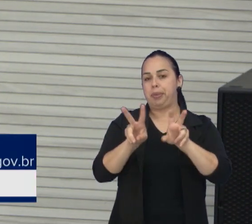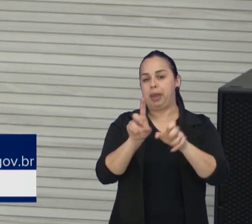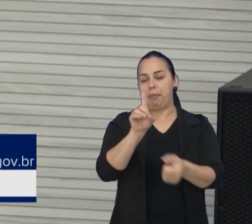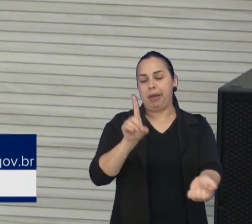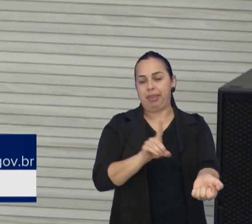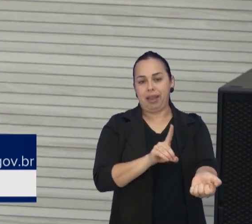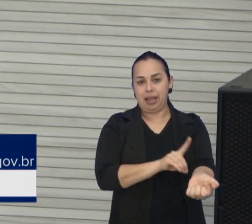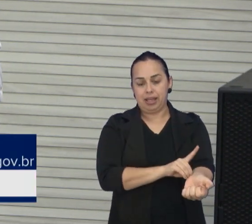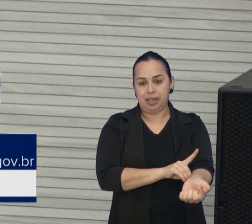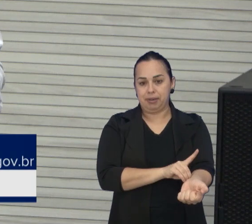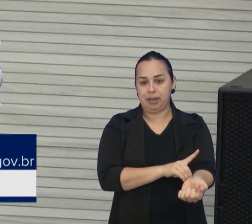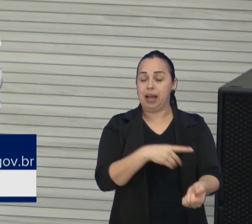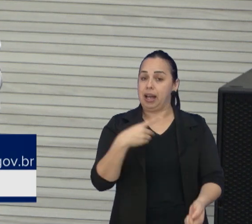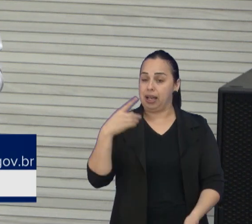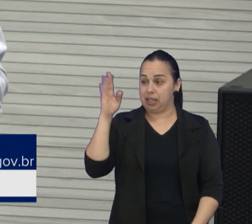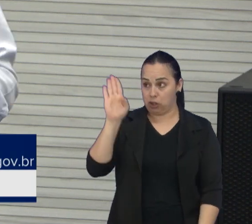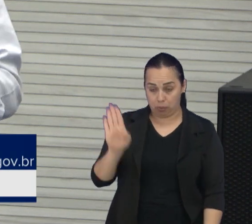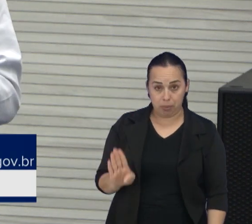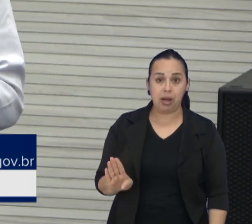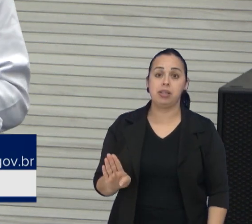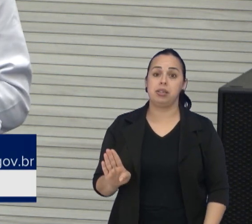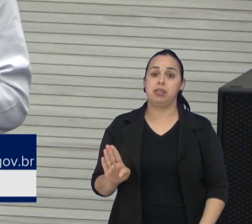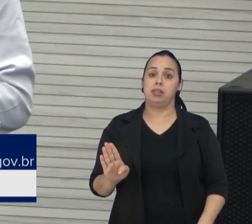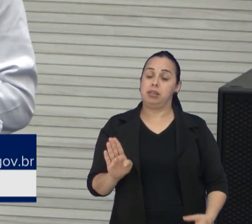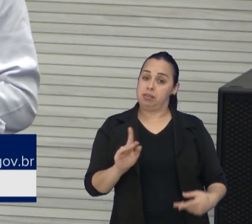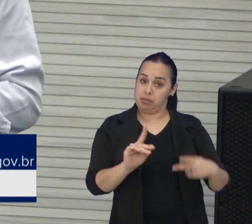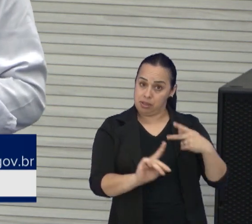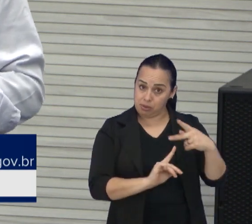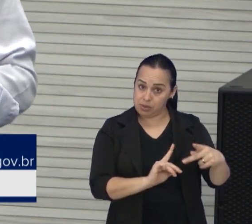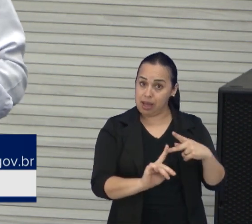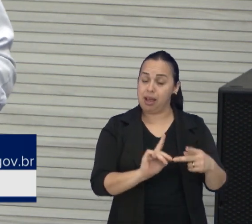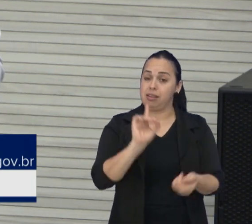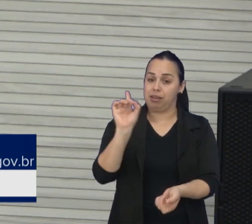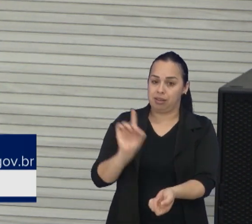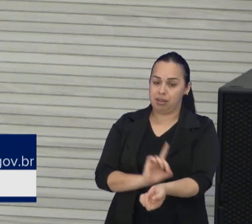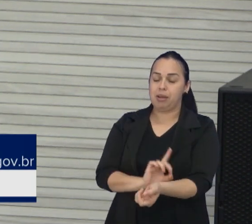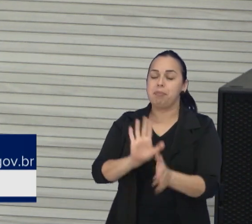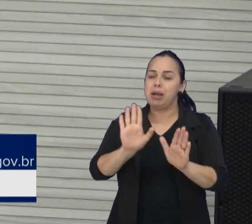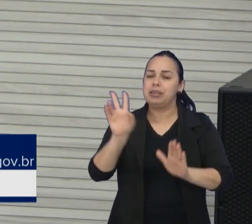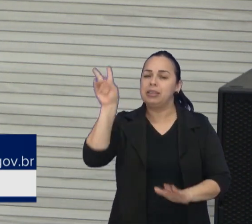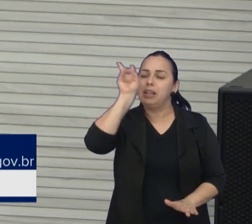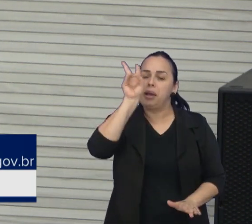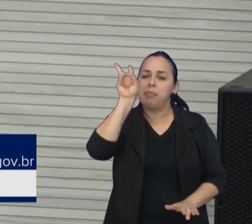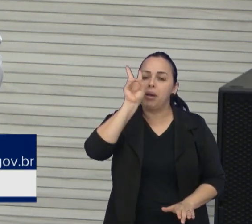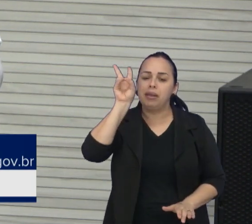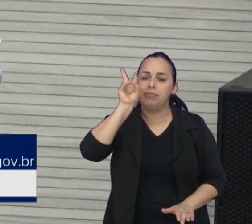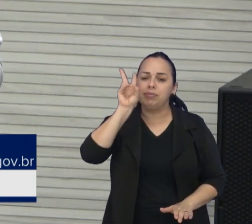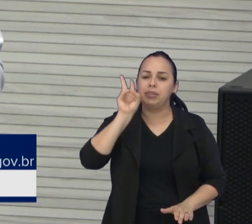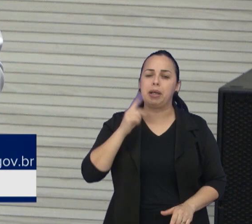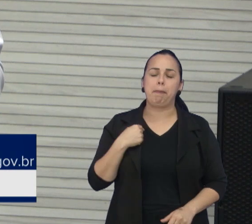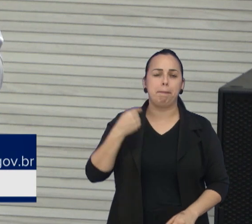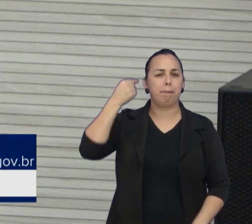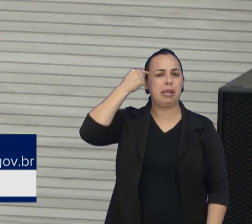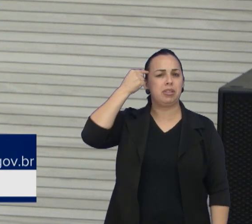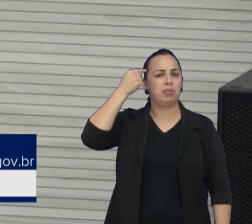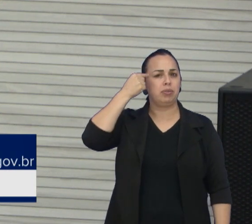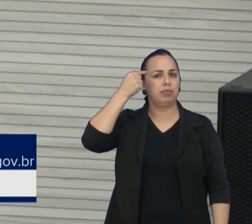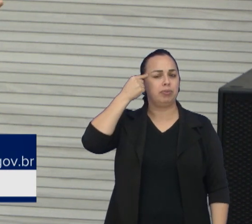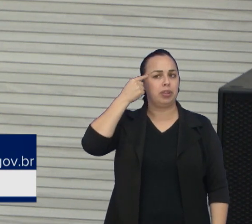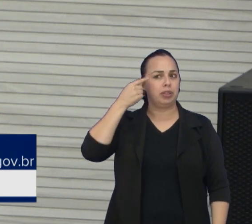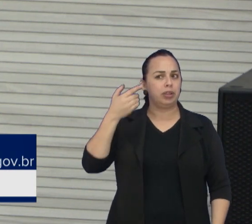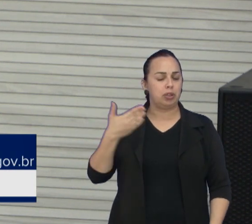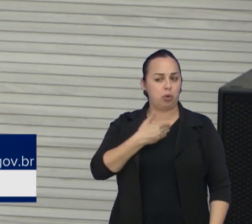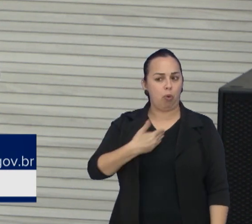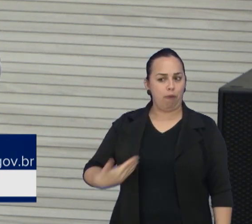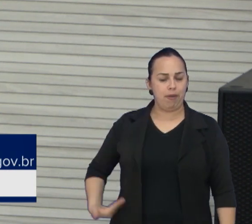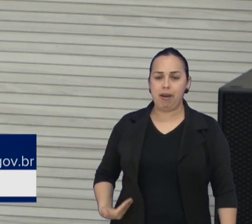estamos vivendo aí, no Brasil como um todo, em São José, de lembrar, já pensou se esse governo